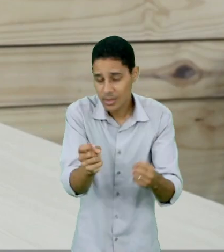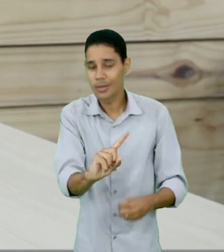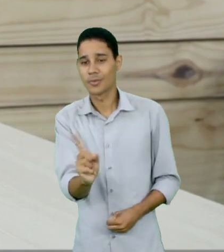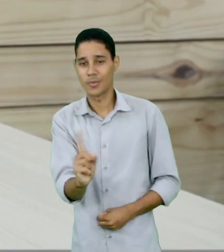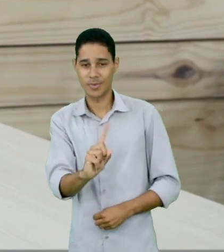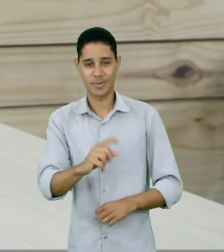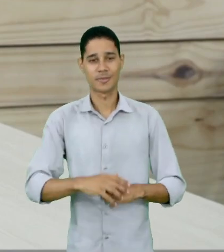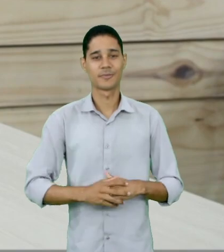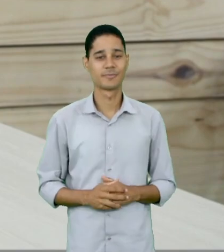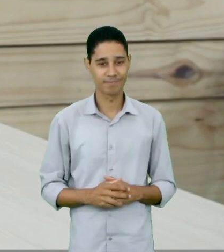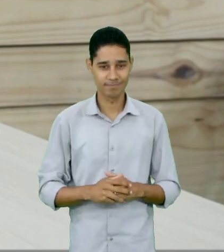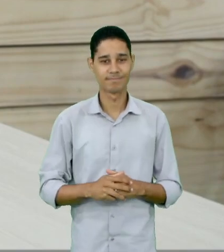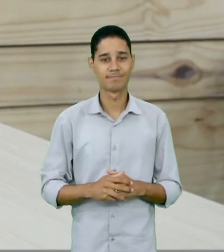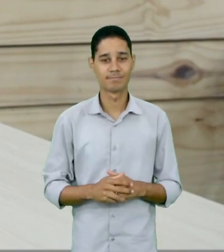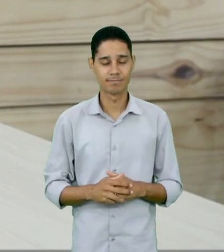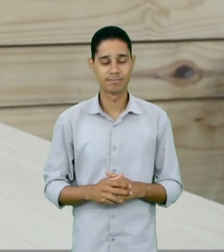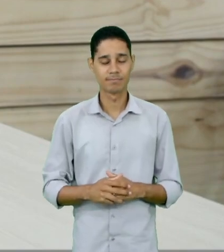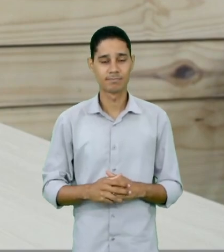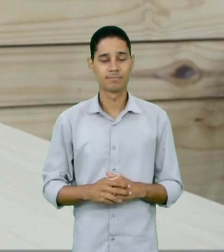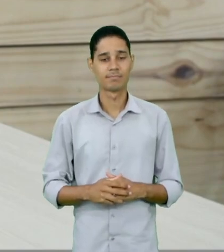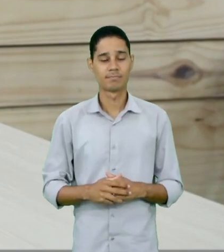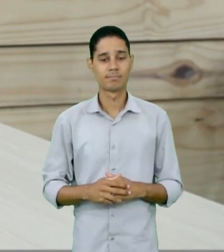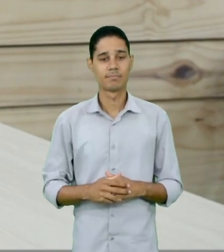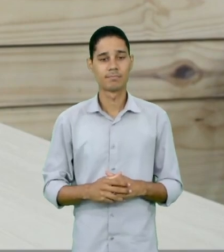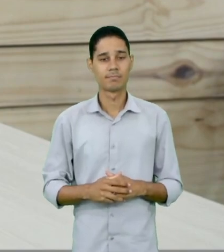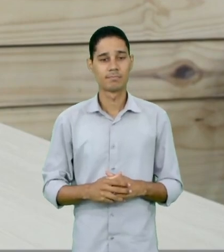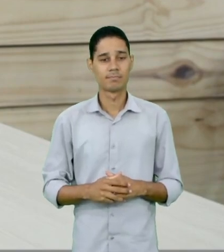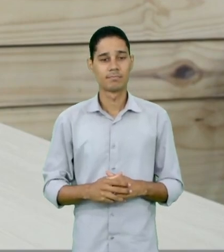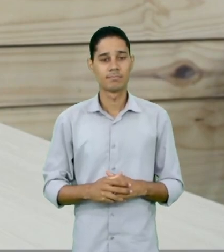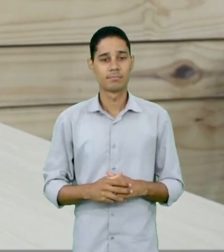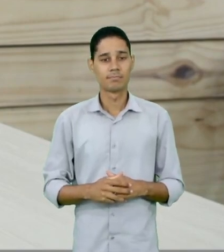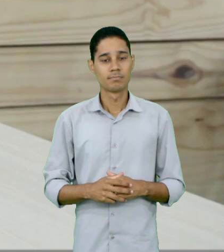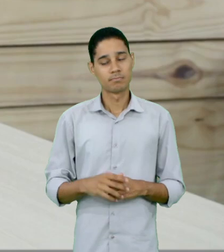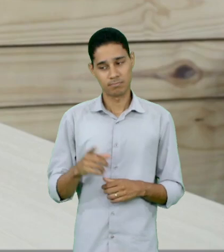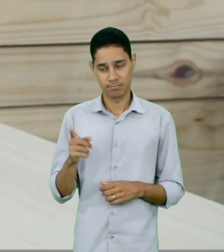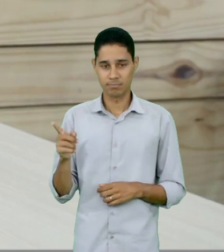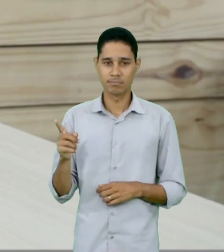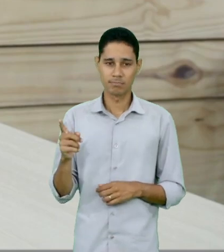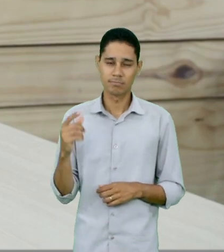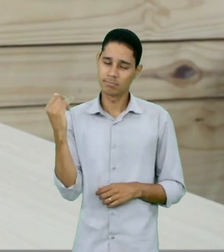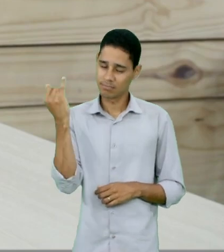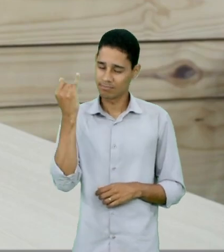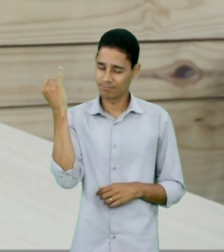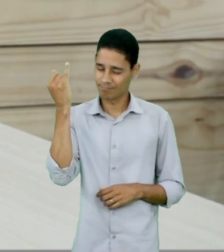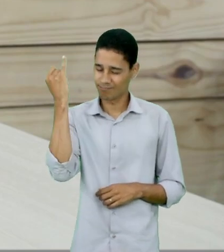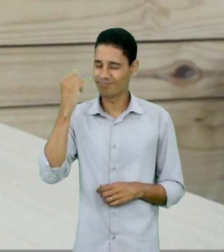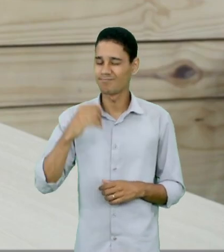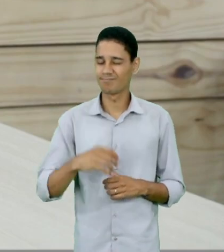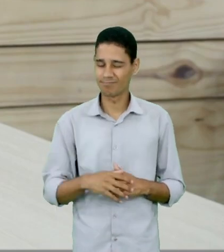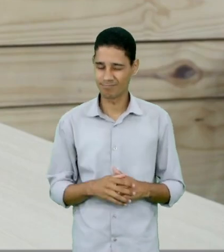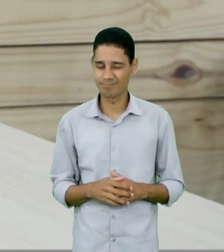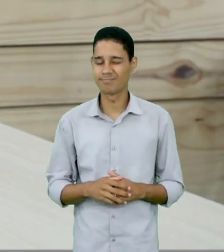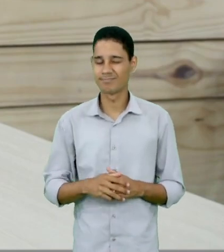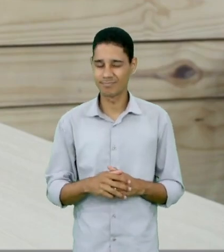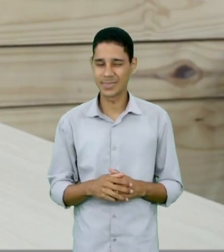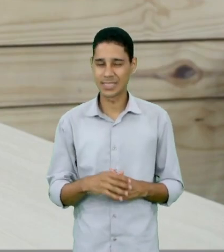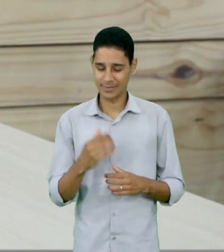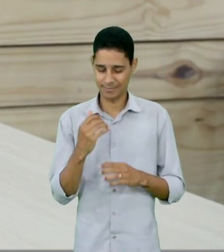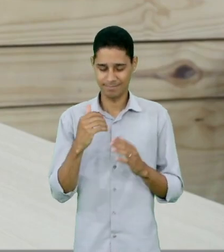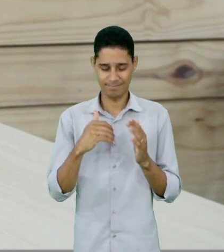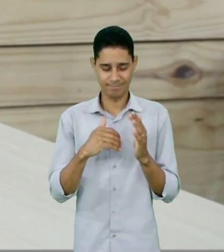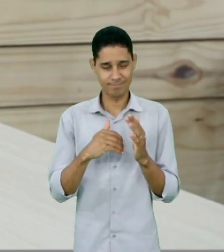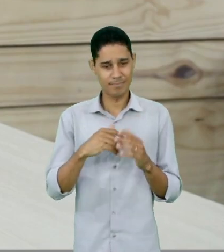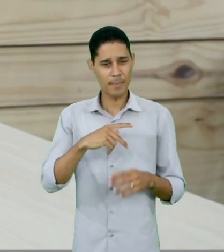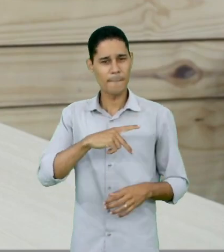essa tratativa com seus dados, certo? Então, isso aí é um marco muito importante para a questão da privacidade, da